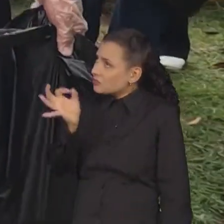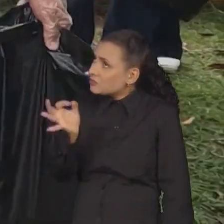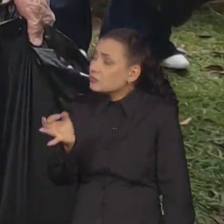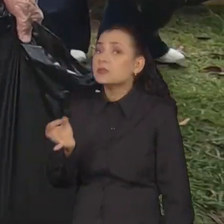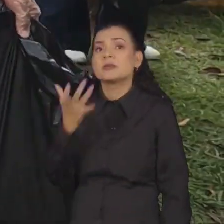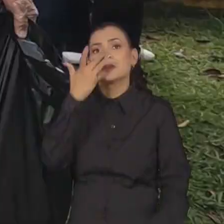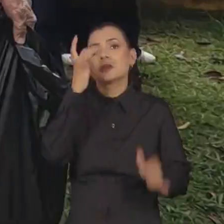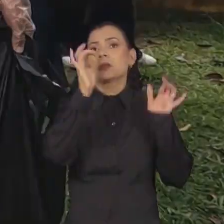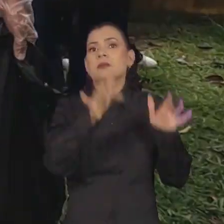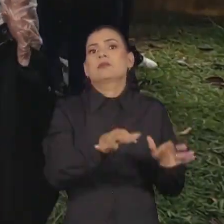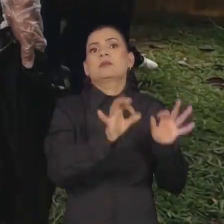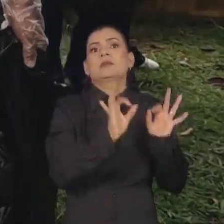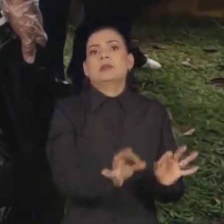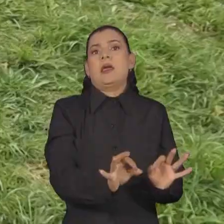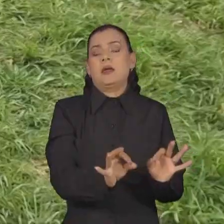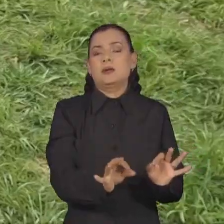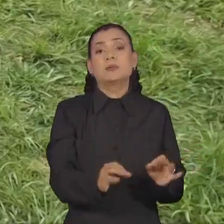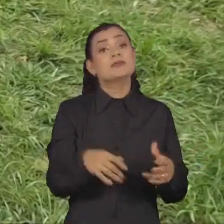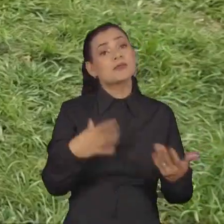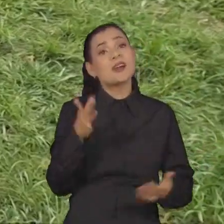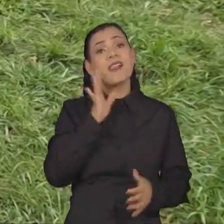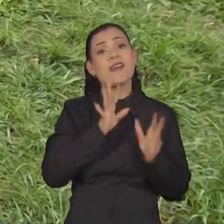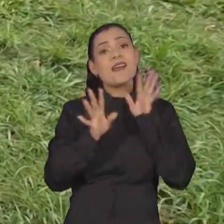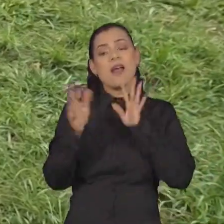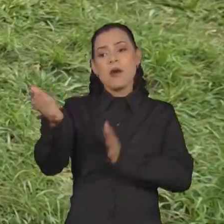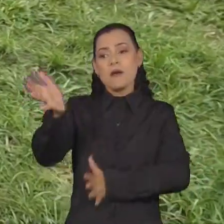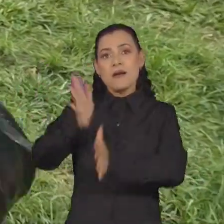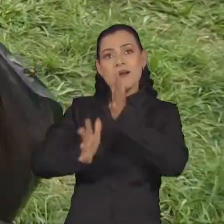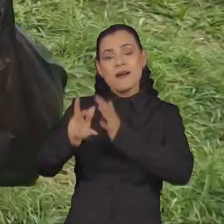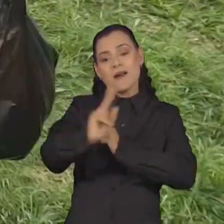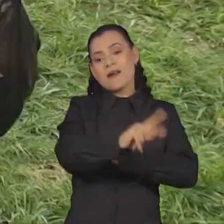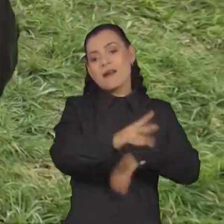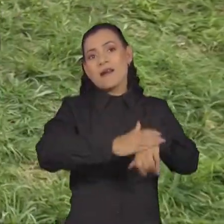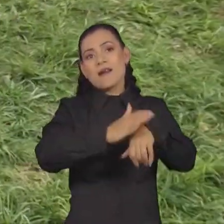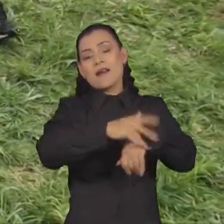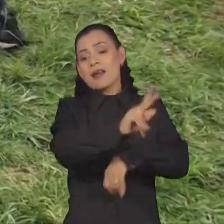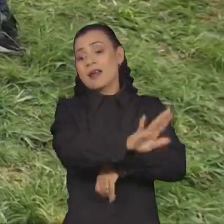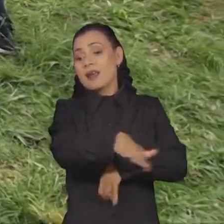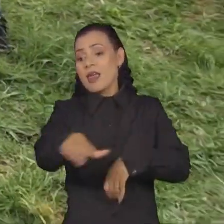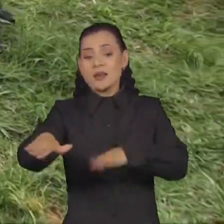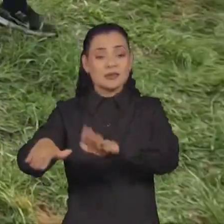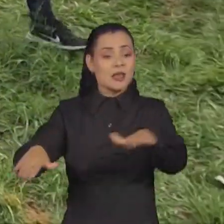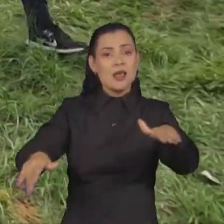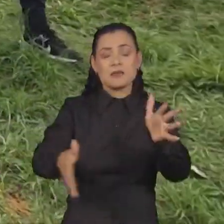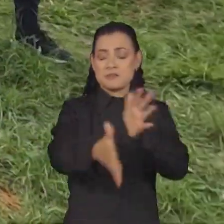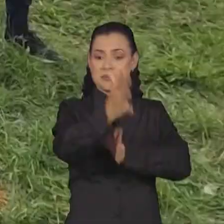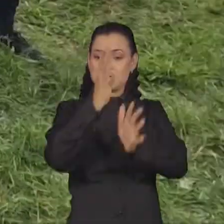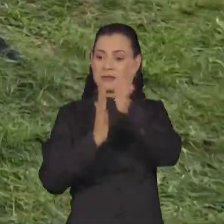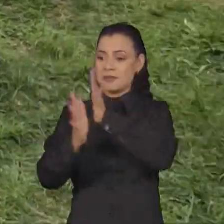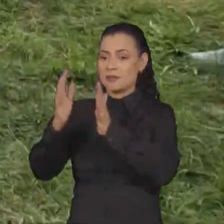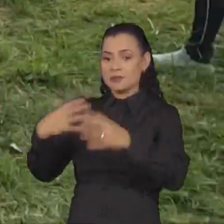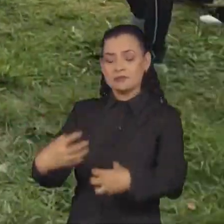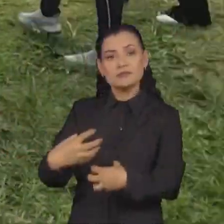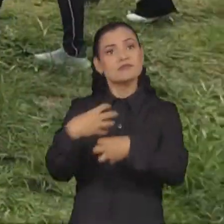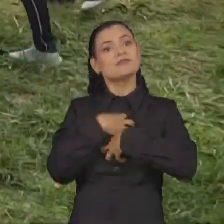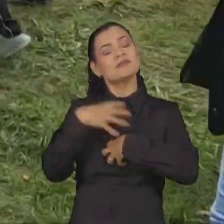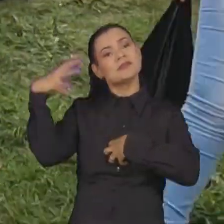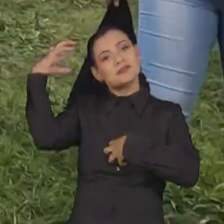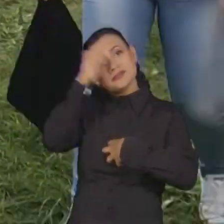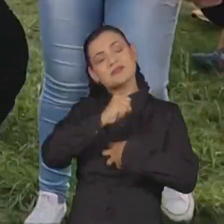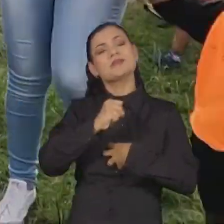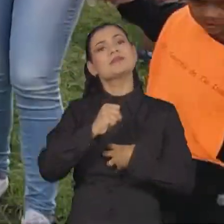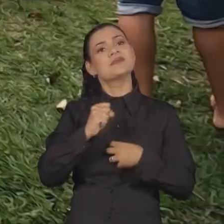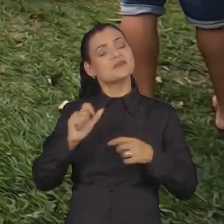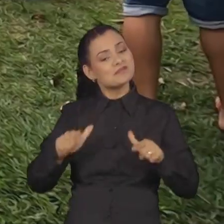joguei no lixo. Então, é muito legal quando nós vemos que o projeto Cuidando do Mundo da Gente está fazendo sentido, está